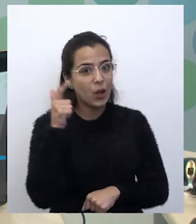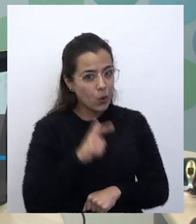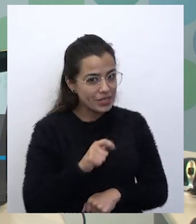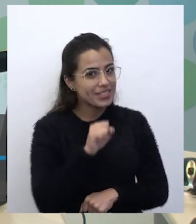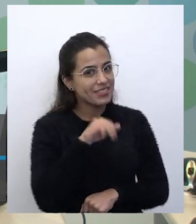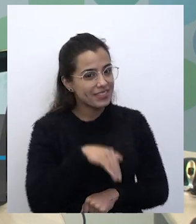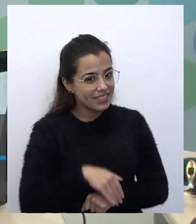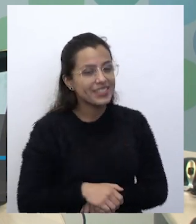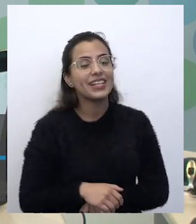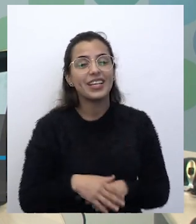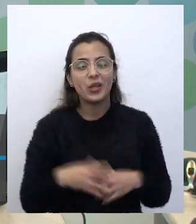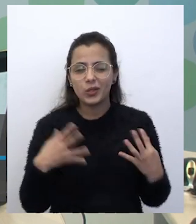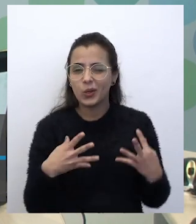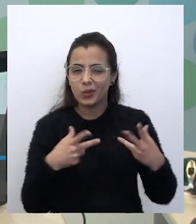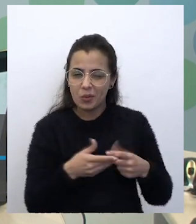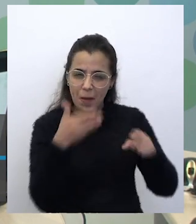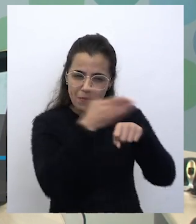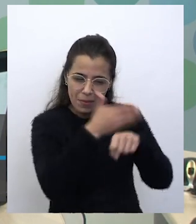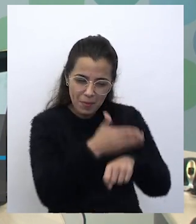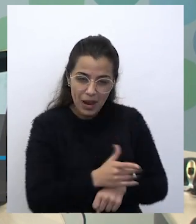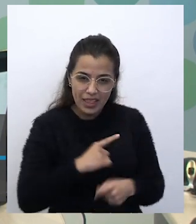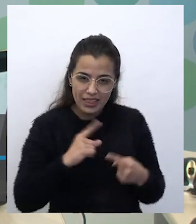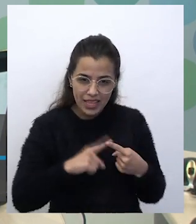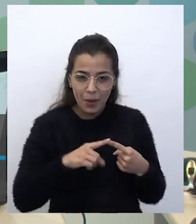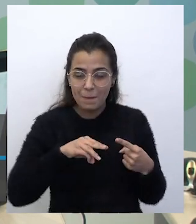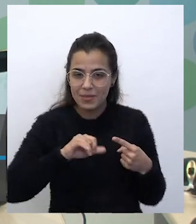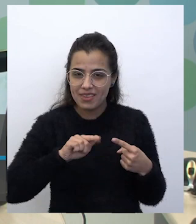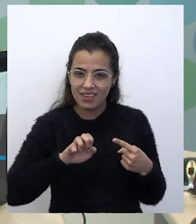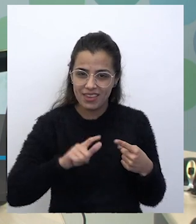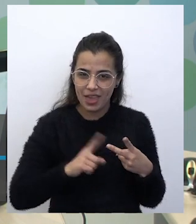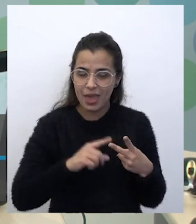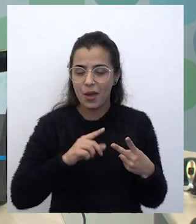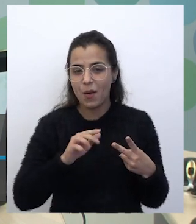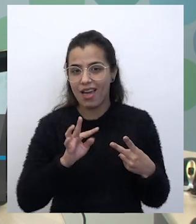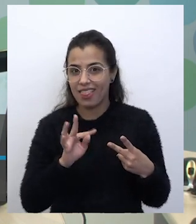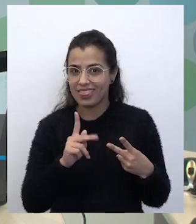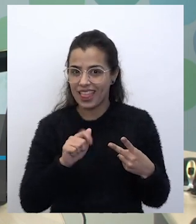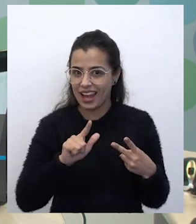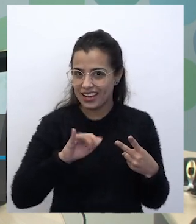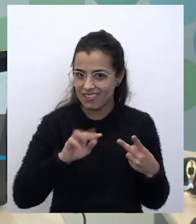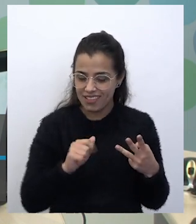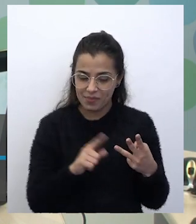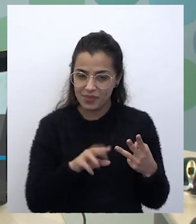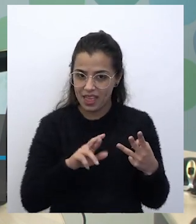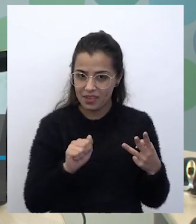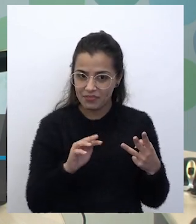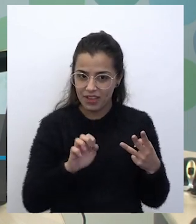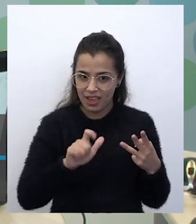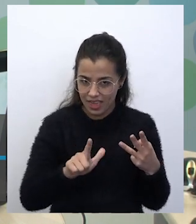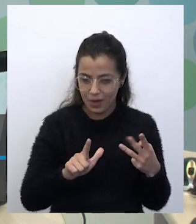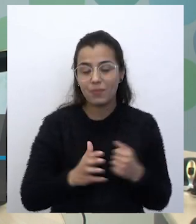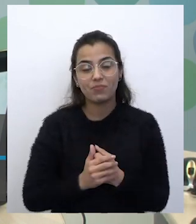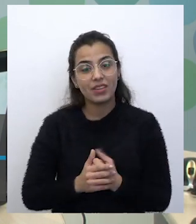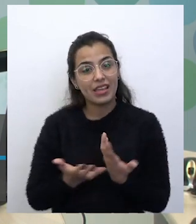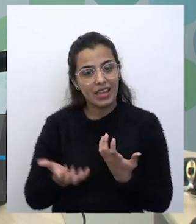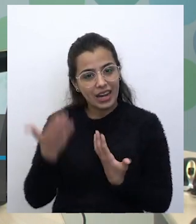Entre todo mundo que falou que foi um monte de gente, nós temos o Miguel, a Thalita e o Rafael. Quero agradecer também a vários